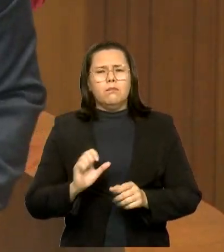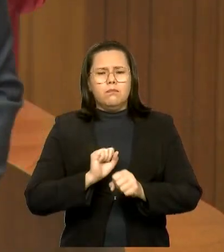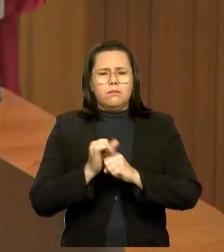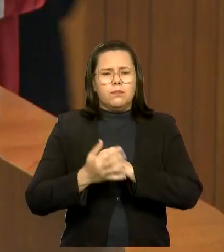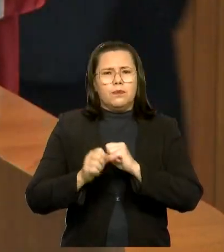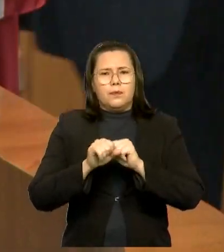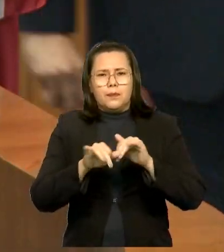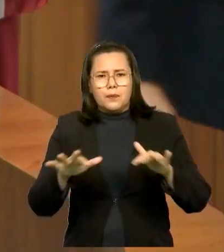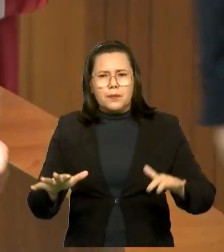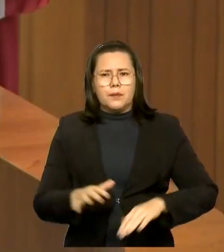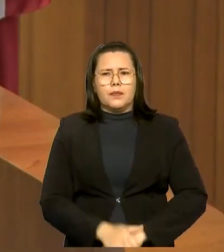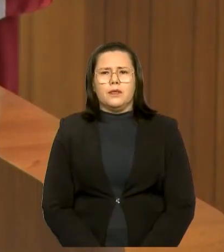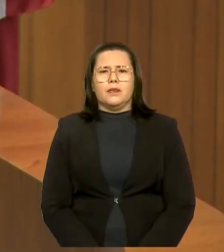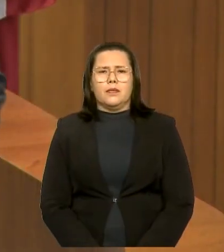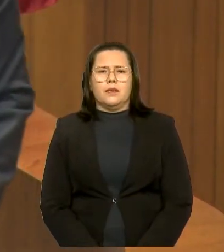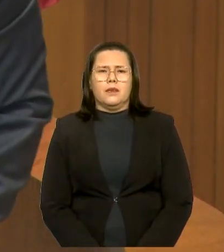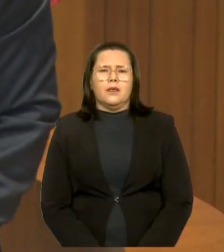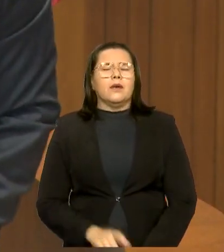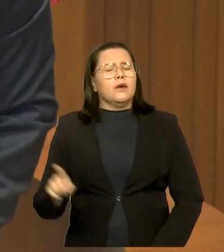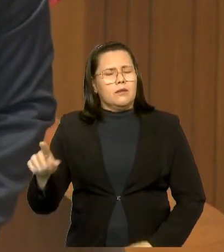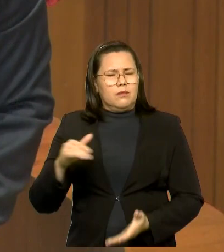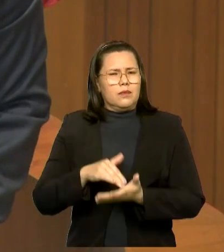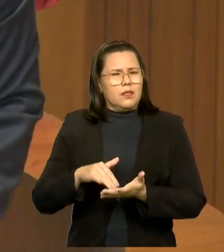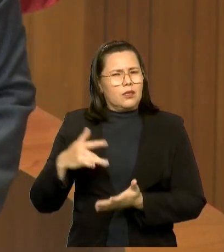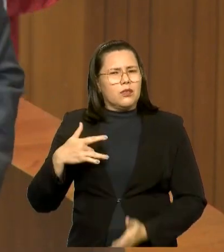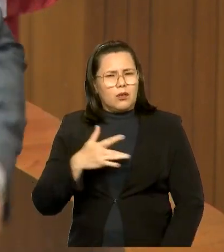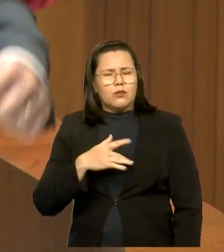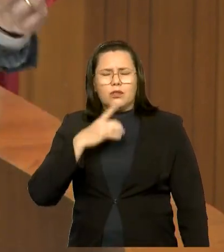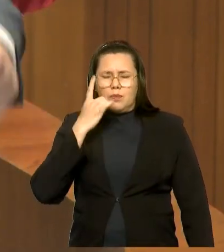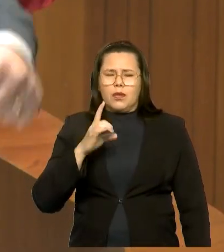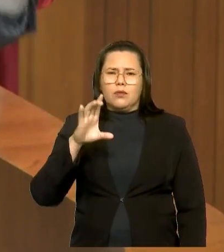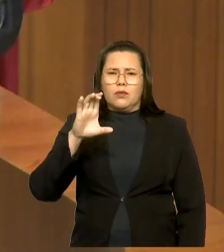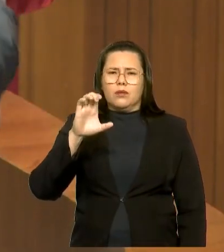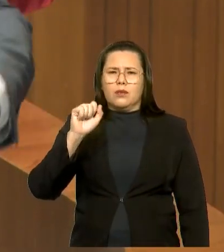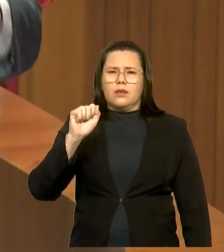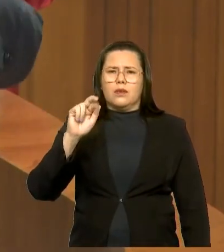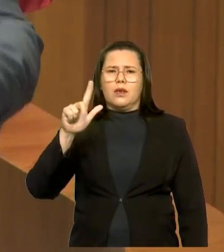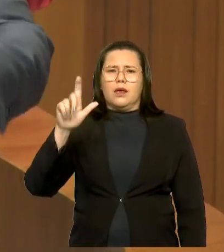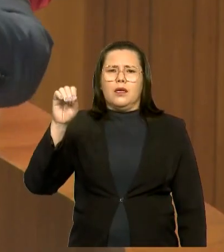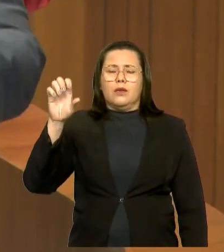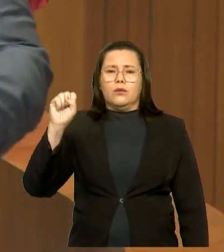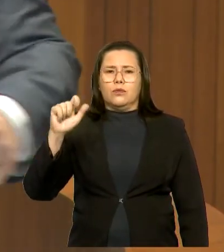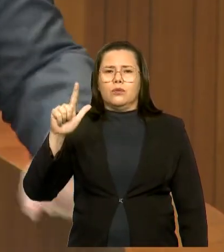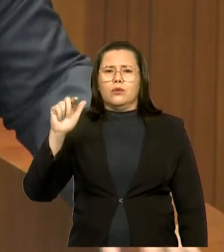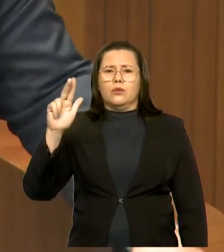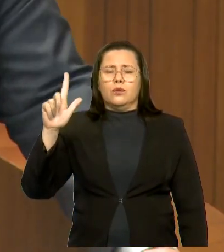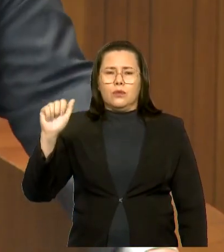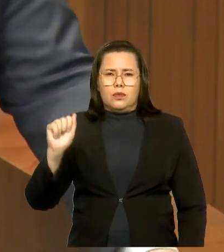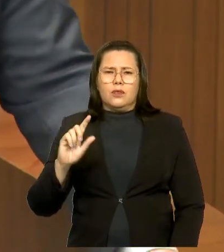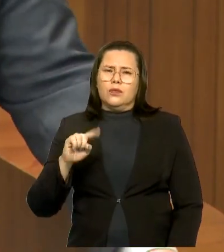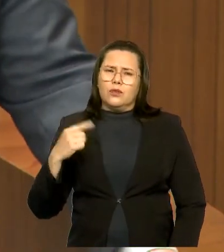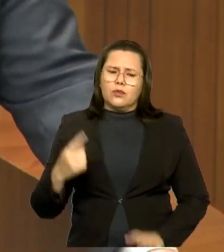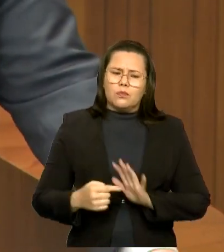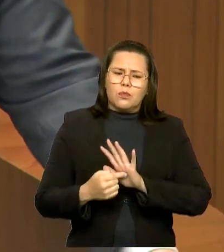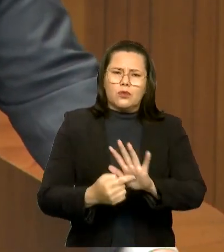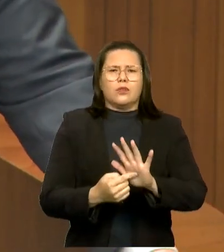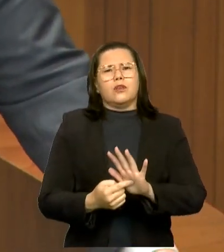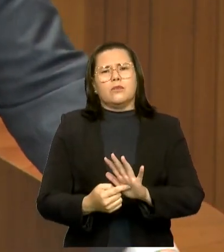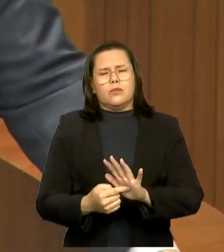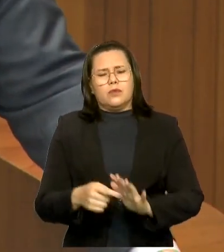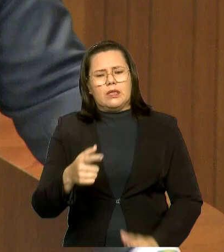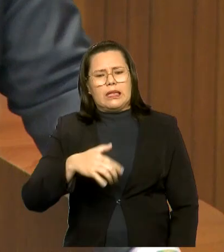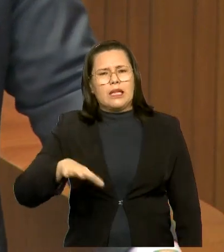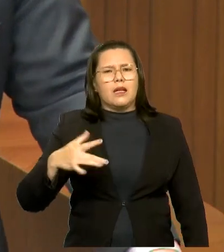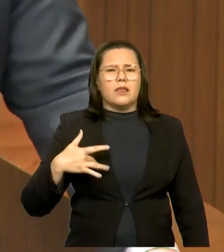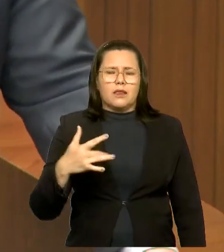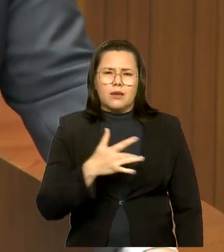secretário de Estado naquela época, meu dileto colega deputado. Mostramos o acerto da política pública da saúde, porque não fosse a